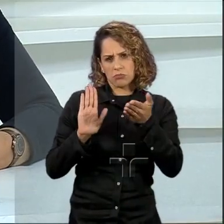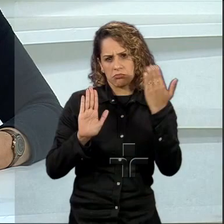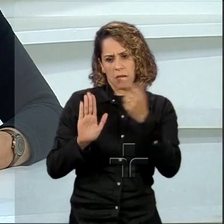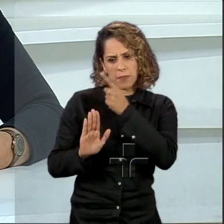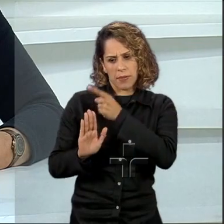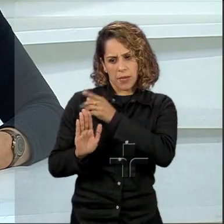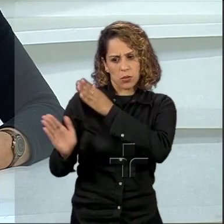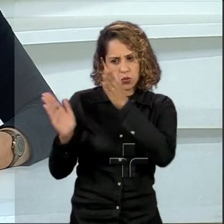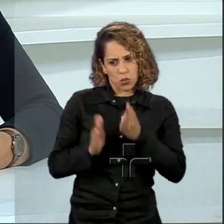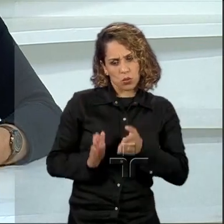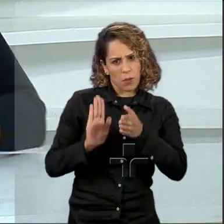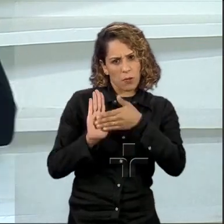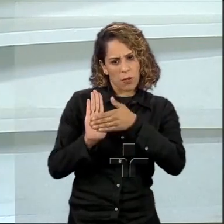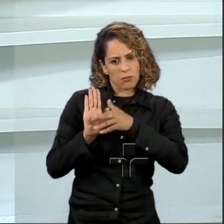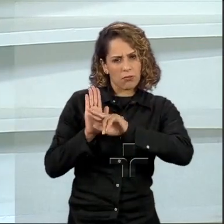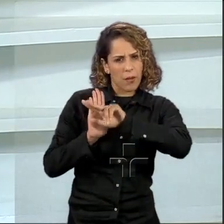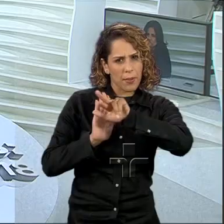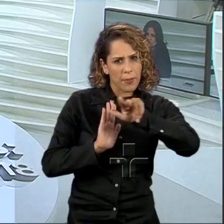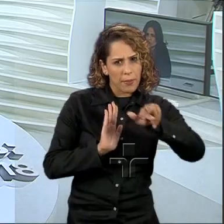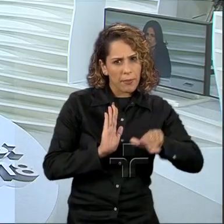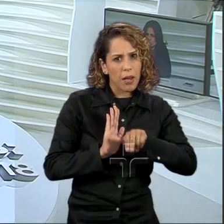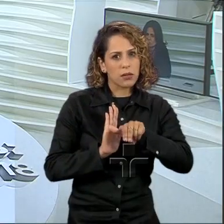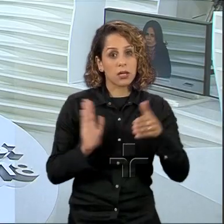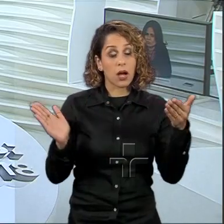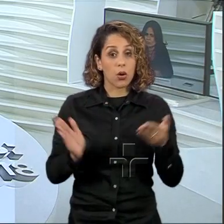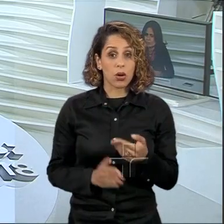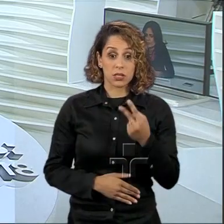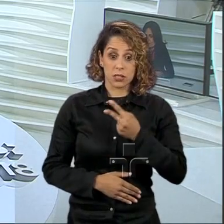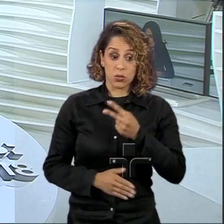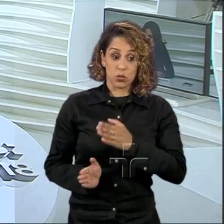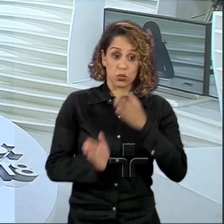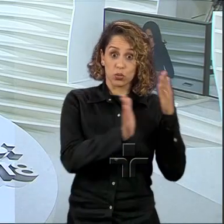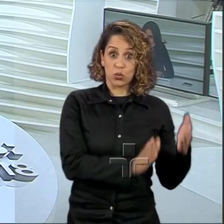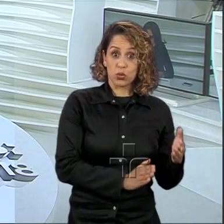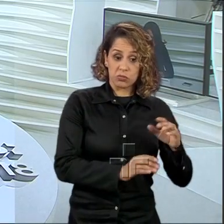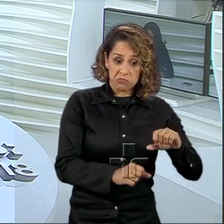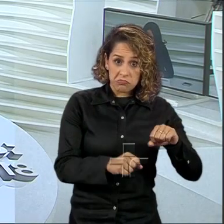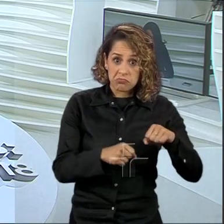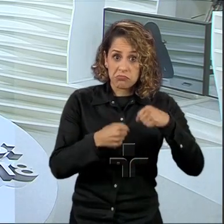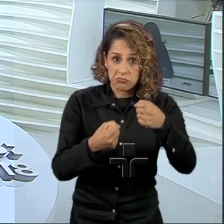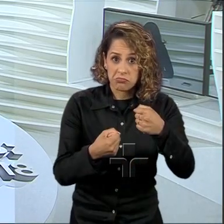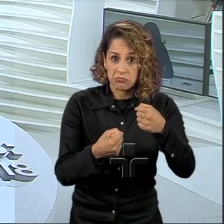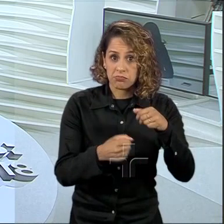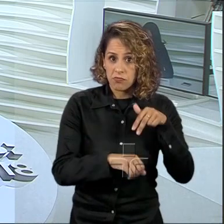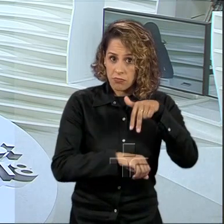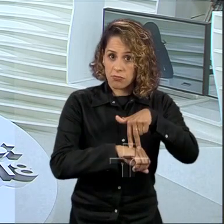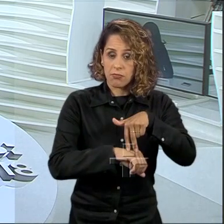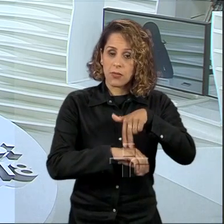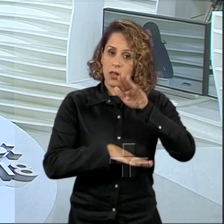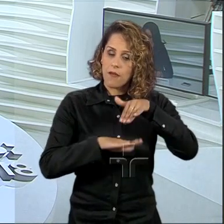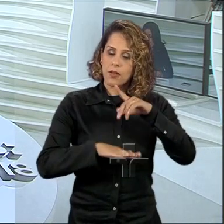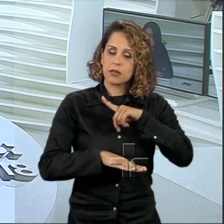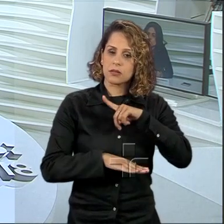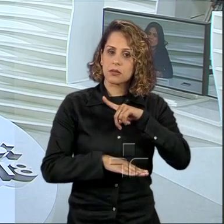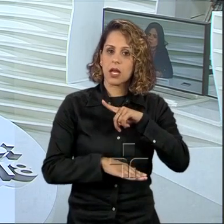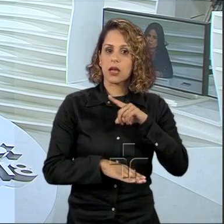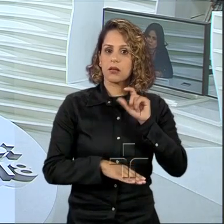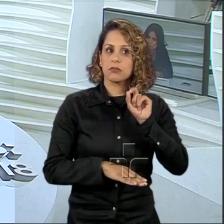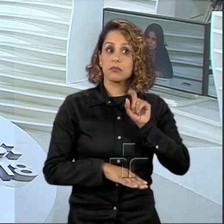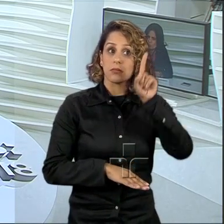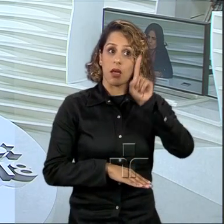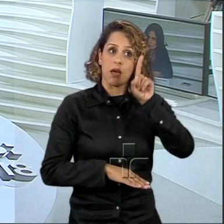Agora, se engajá-lo no segundo turno, ele tem uma penetração grande no Nordeste,